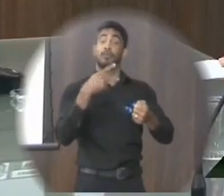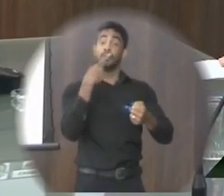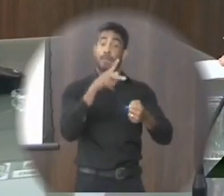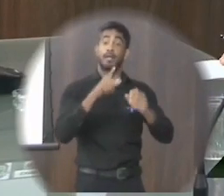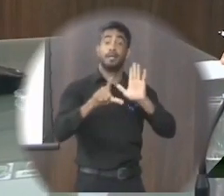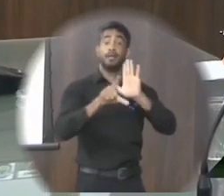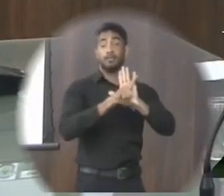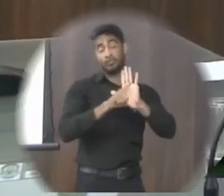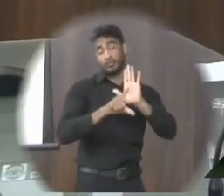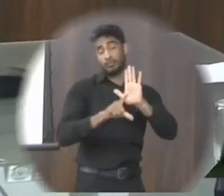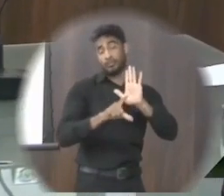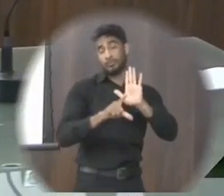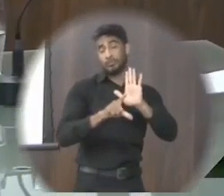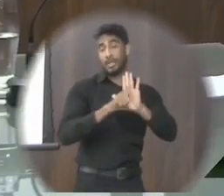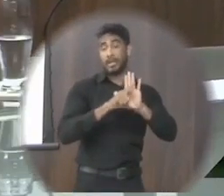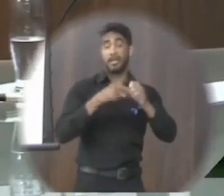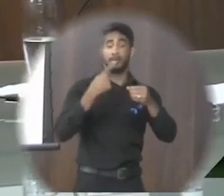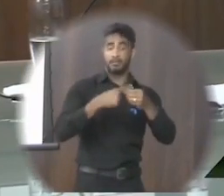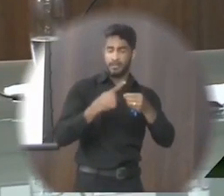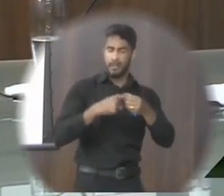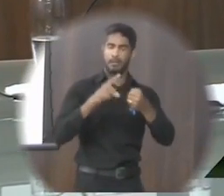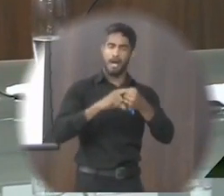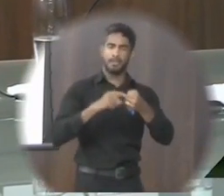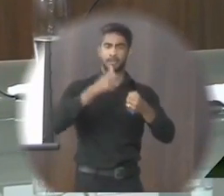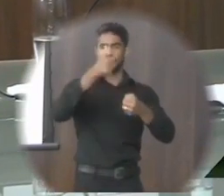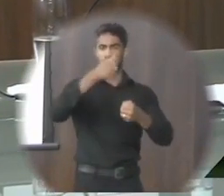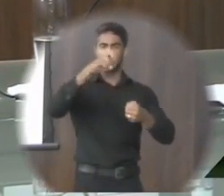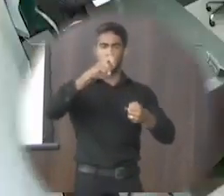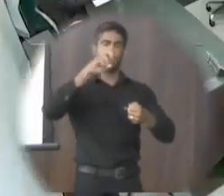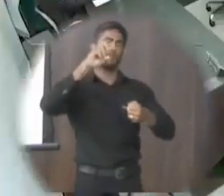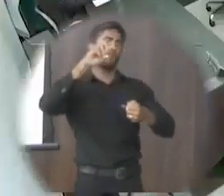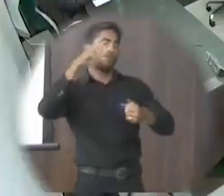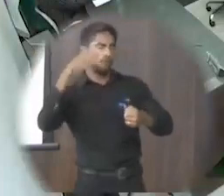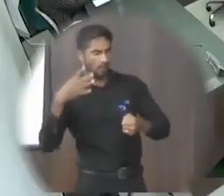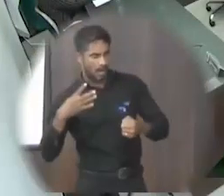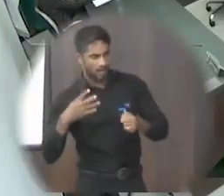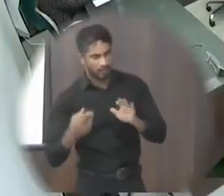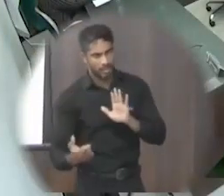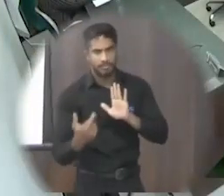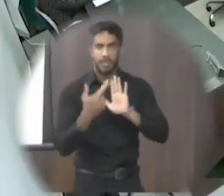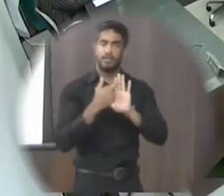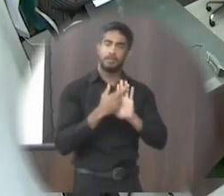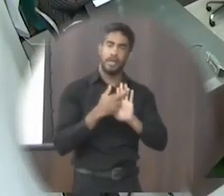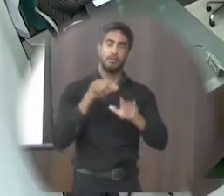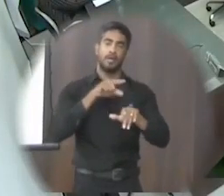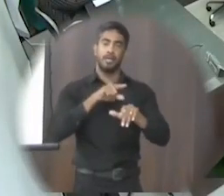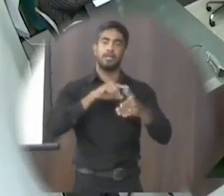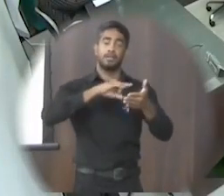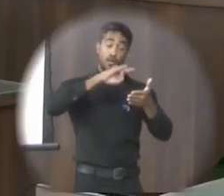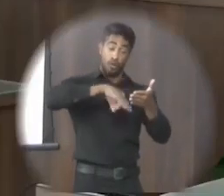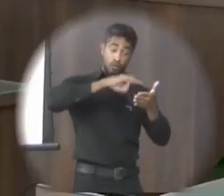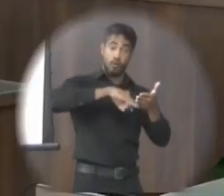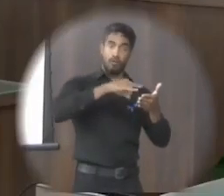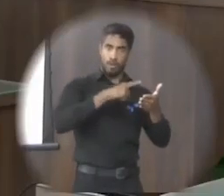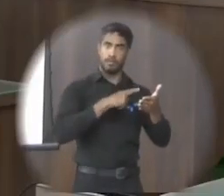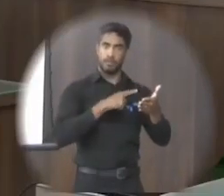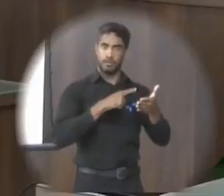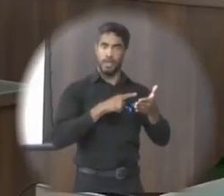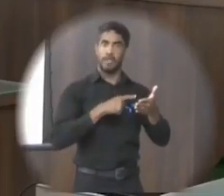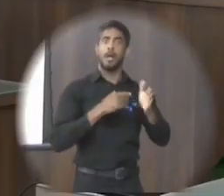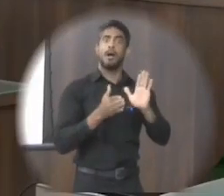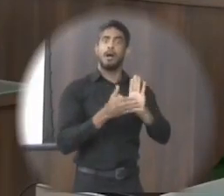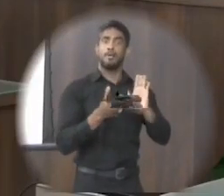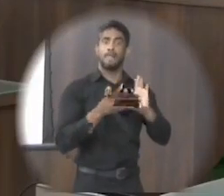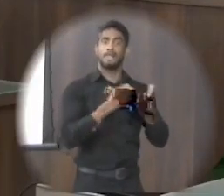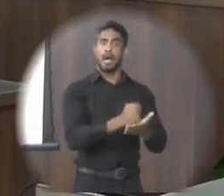Orgânica Municipal, artigo 154, inciso 2º, Regimento Interno. Quanto à matéria que lhe constitui objeto, a proposição